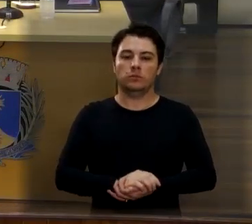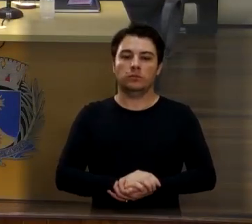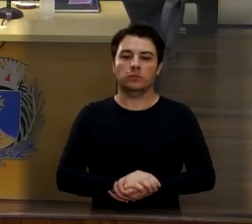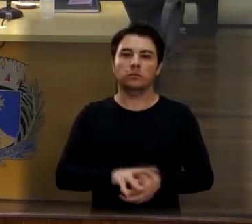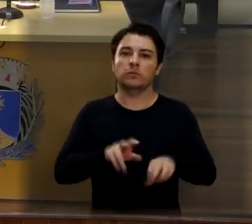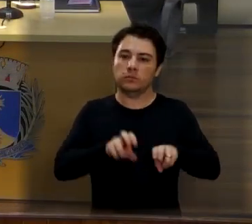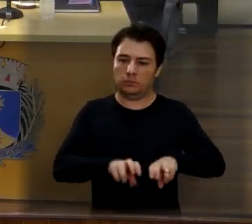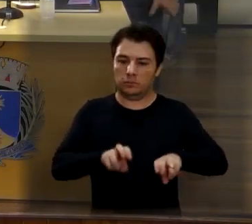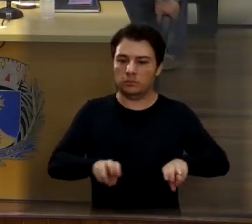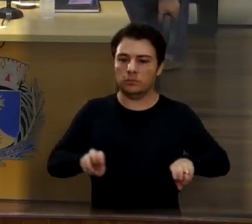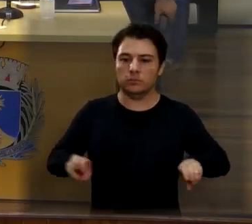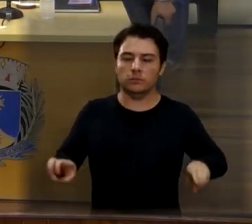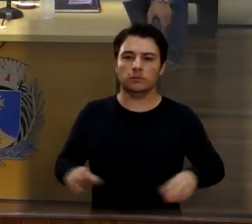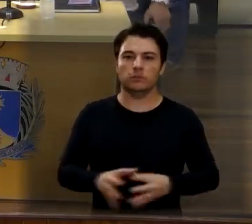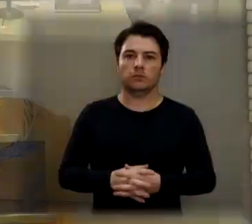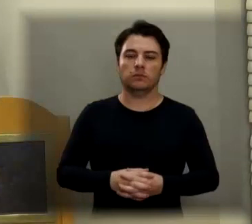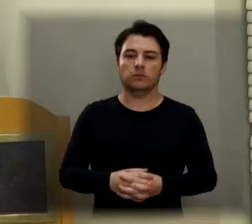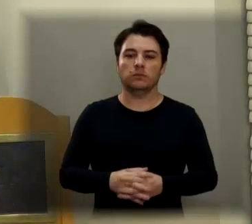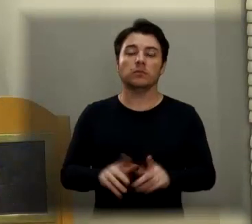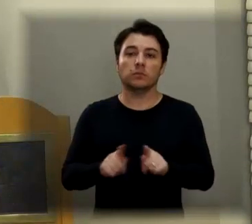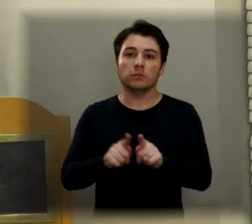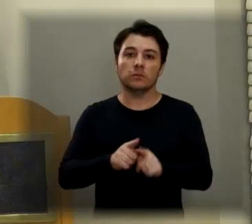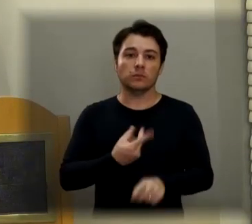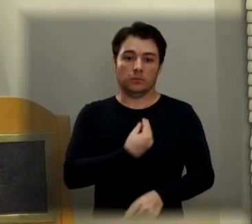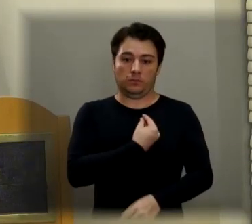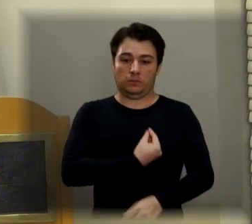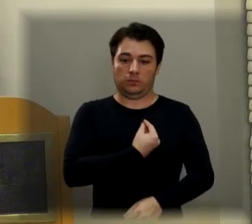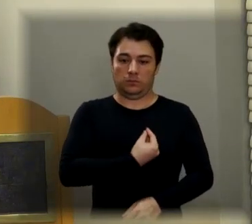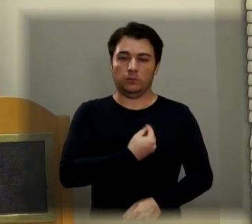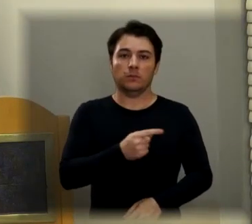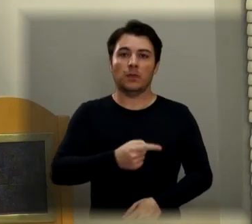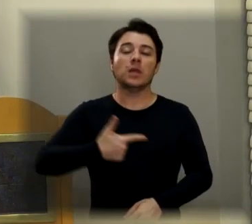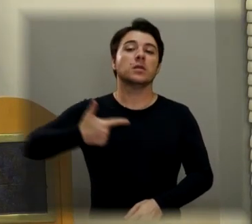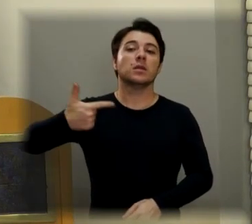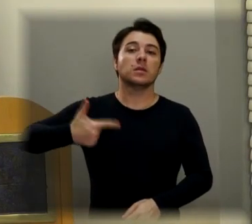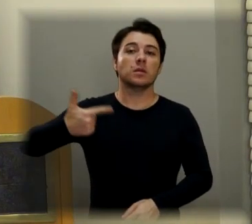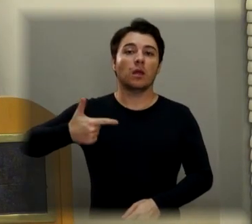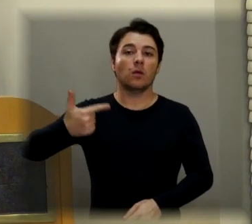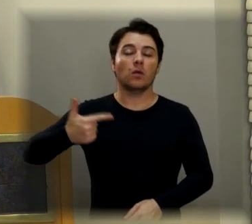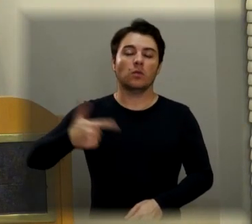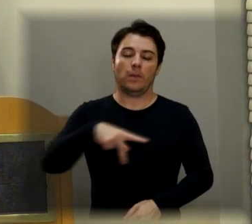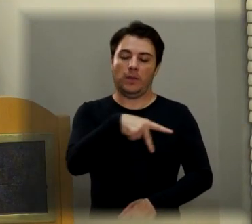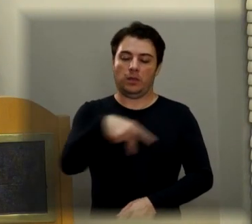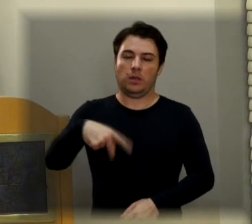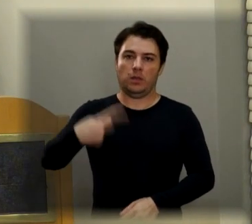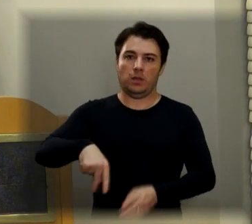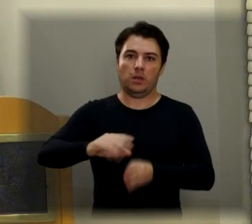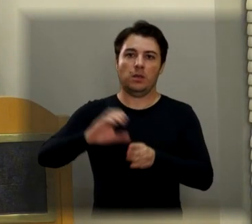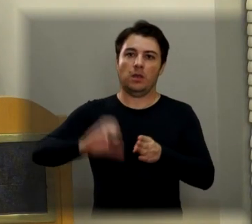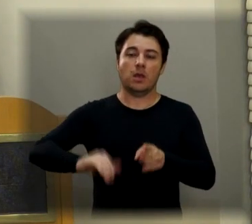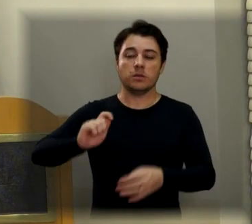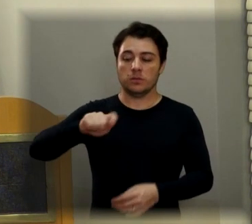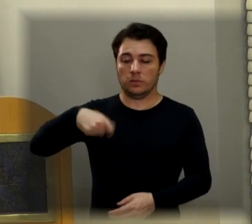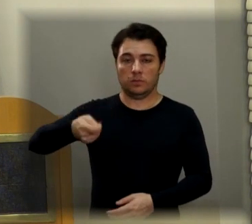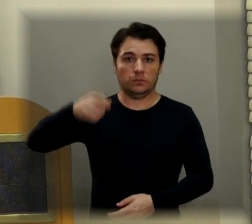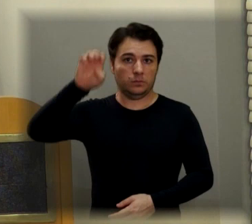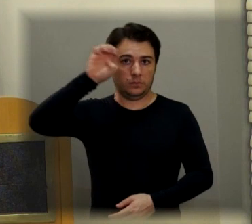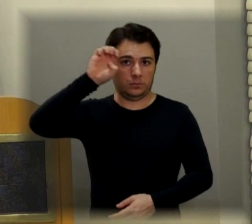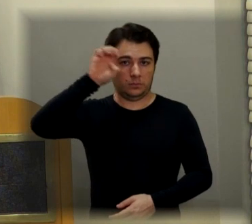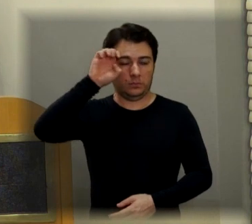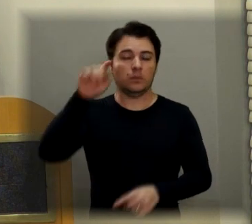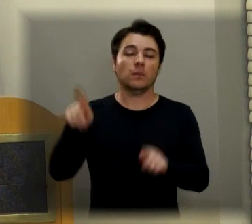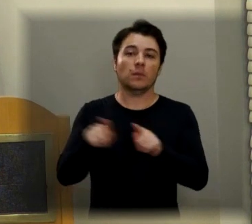podem sentar-se registramos também a presença do vice-presidente da Câmara Municipal de Araraquara Vereador Edinho Lopes